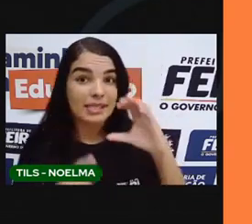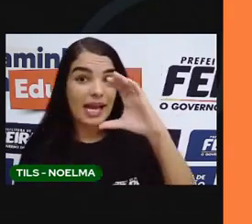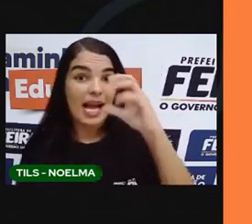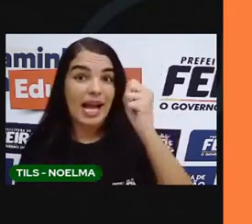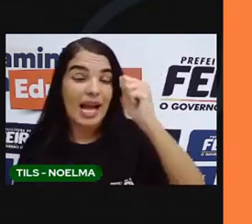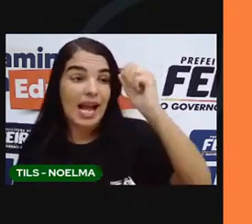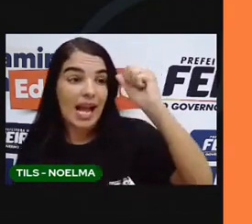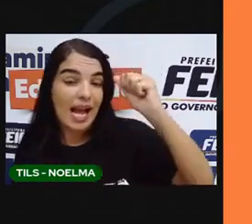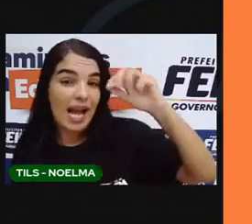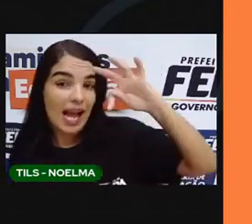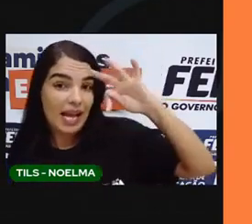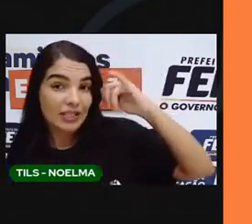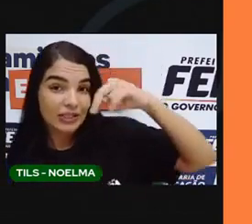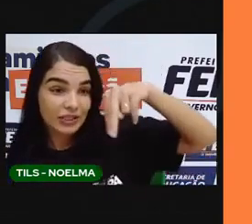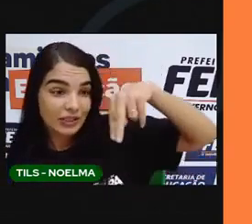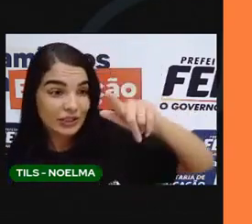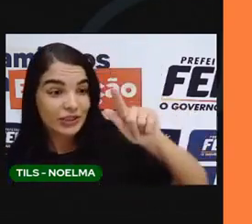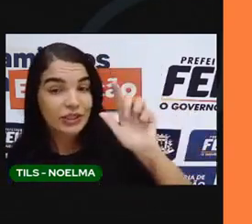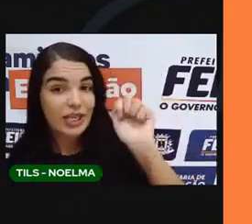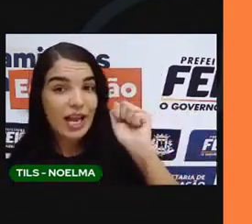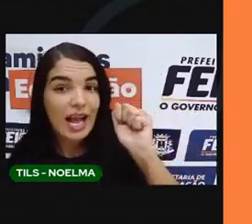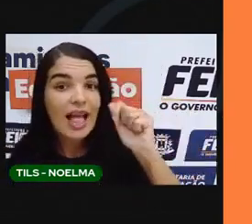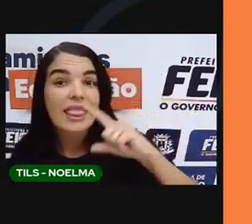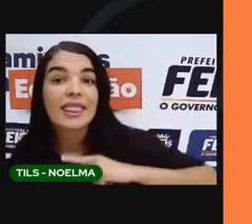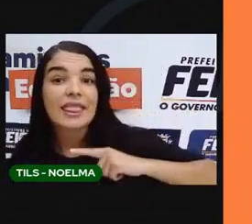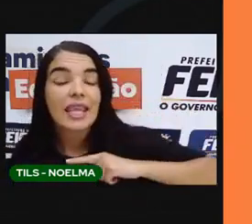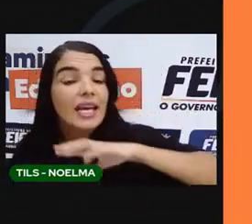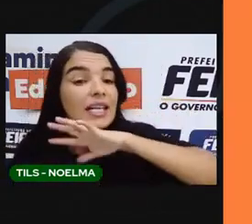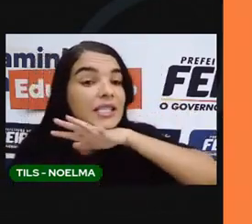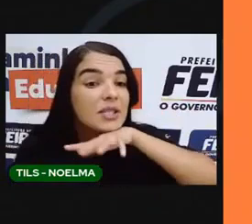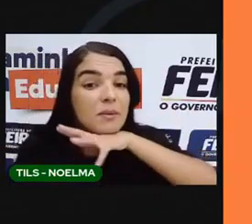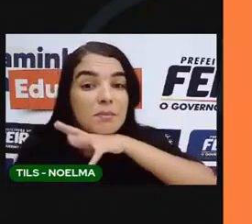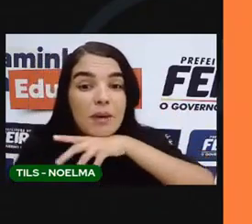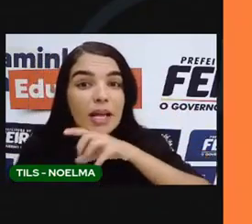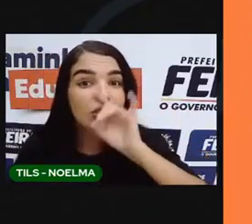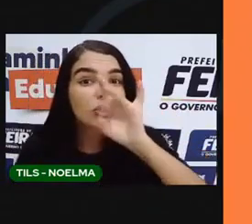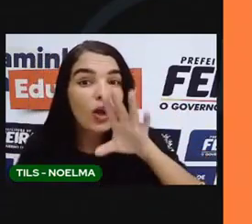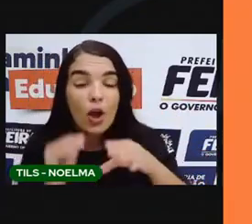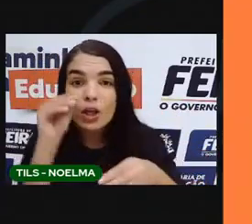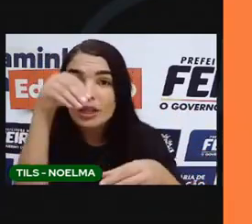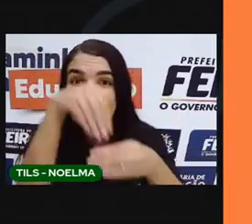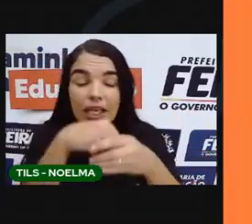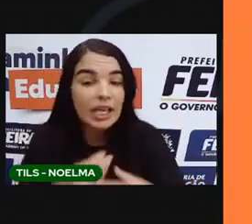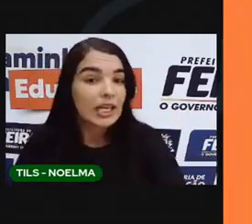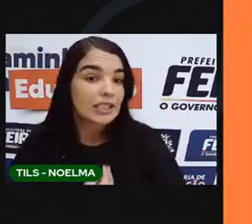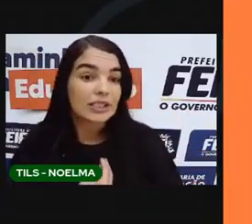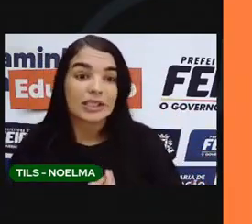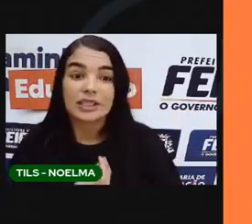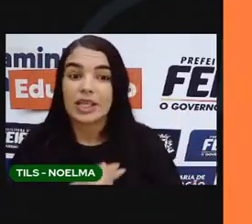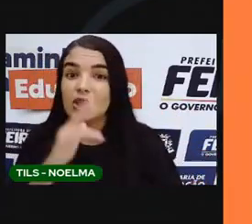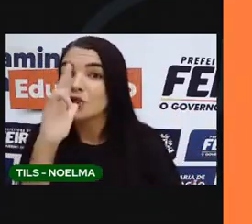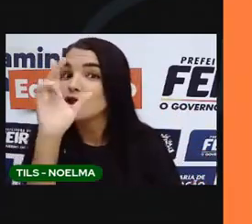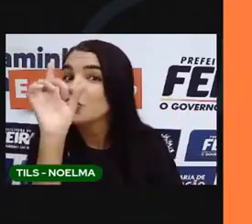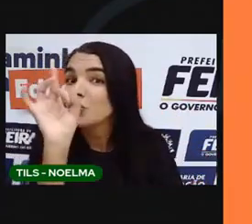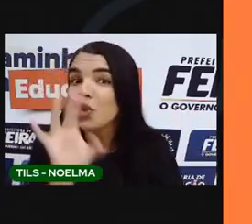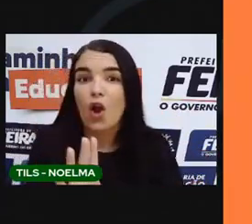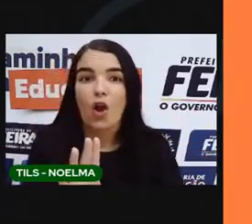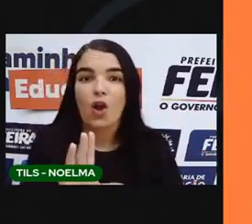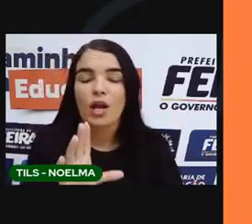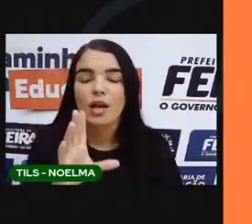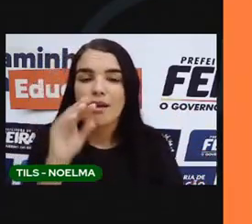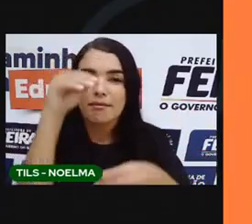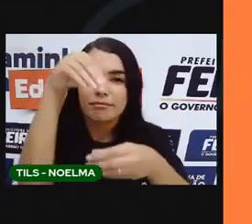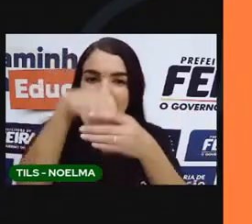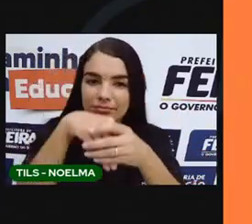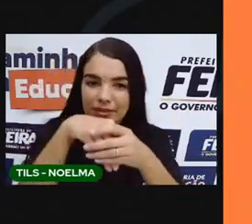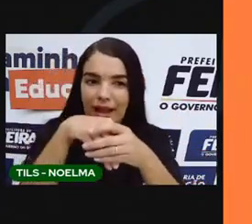riqueza biológica e espécies que só existem nesse bioma. Sua vegetação típica, ela teve uma grande